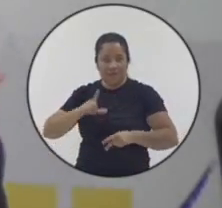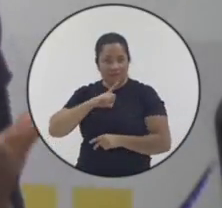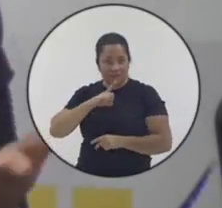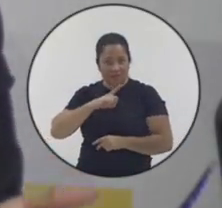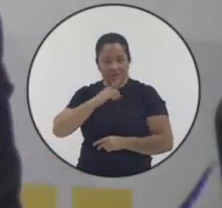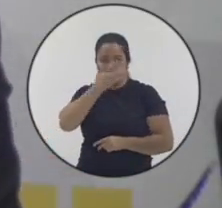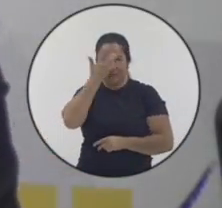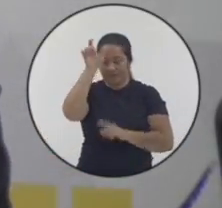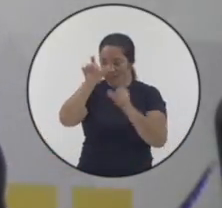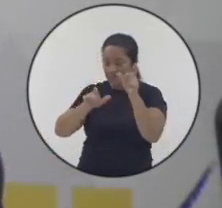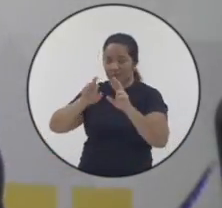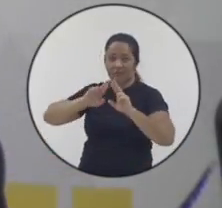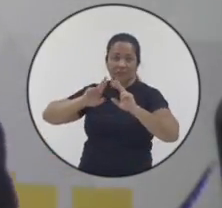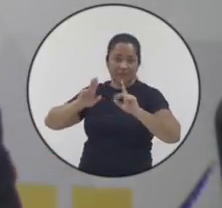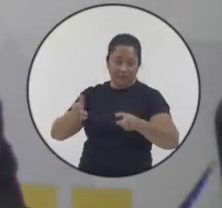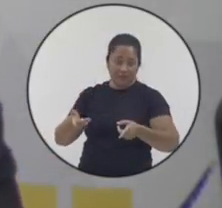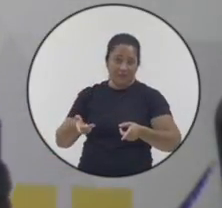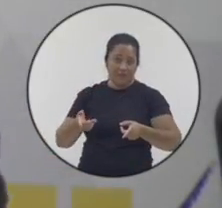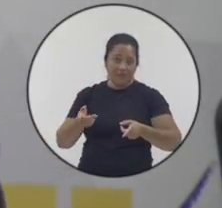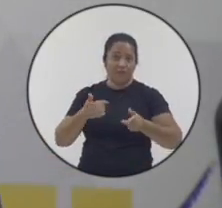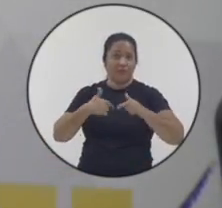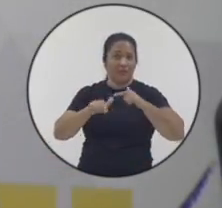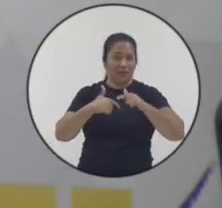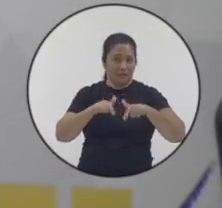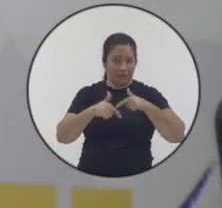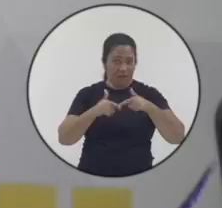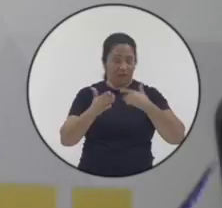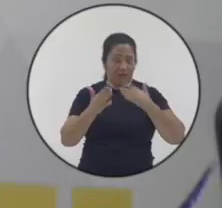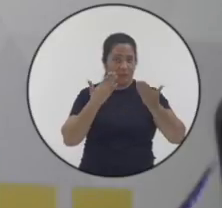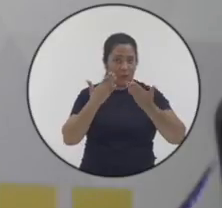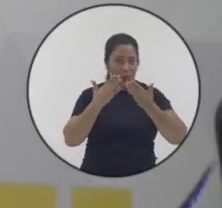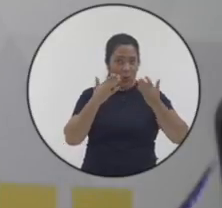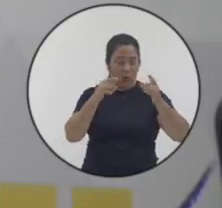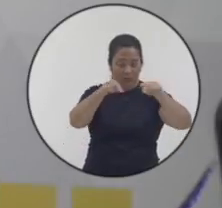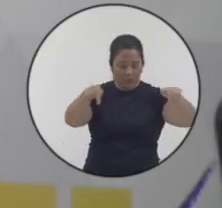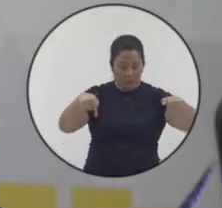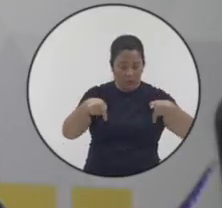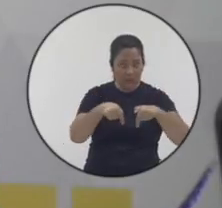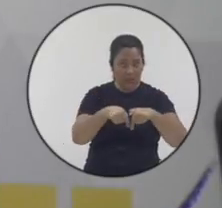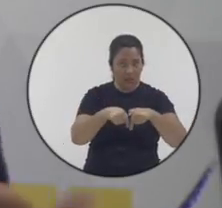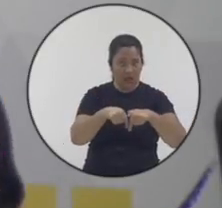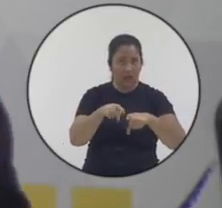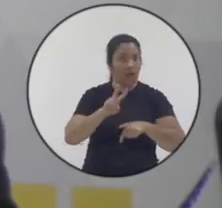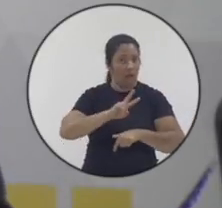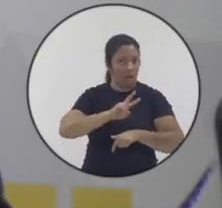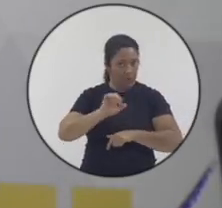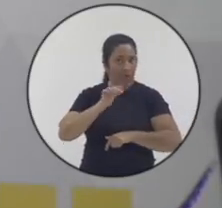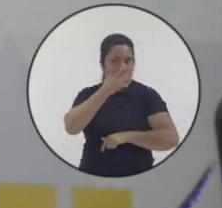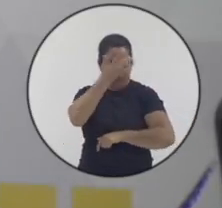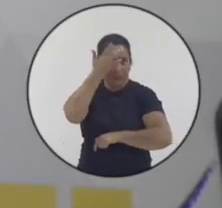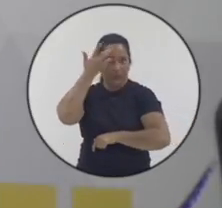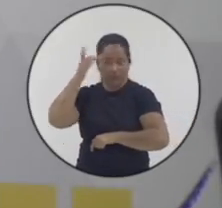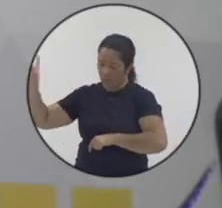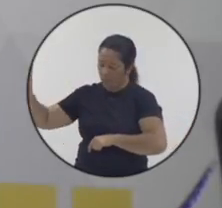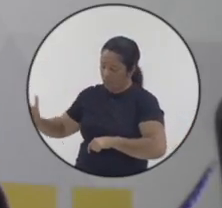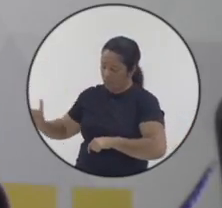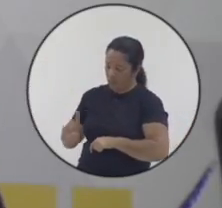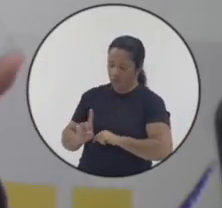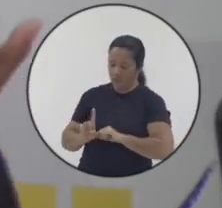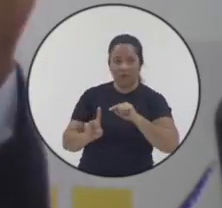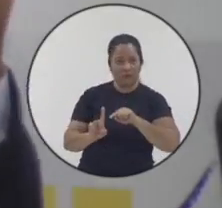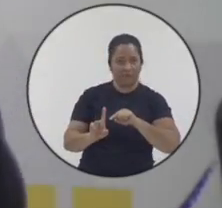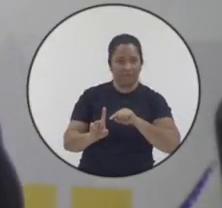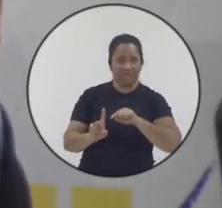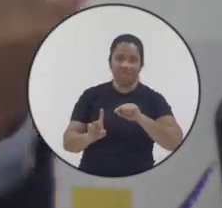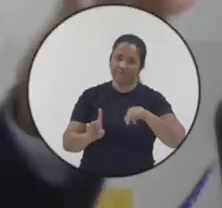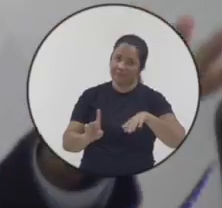vai chegar no seu consultório, sim, mesmo que você não queira, pessoas trans e travestis, né? Isso é bem importante, e que você saiba